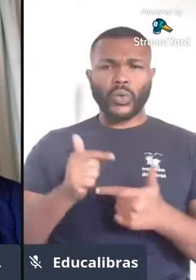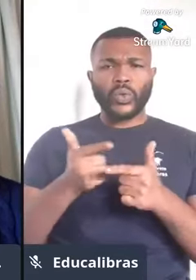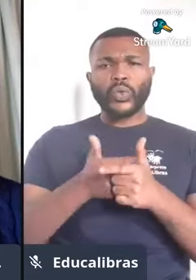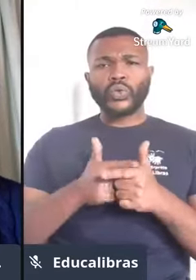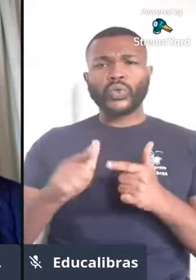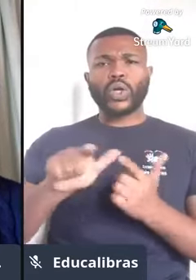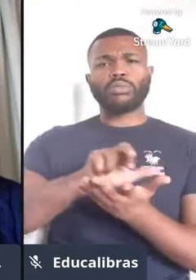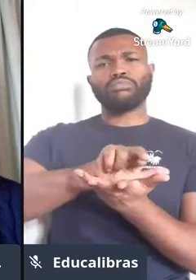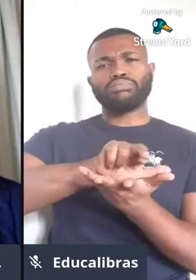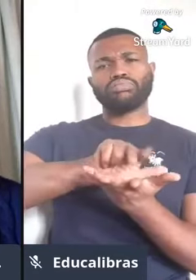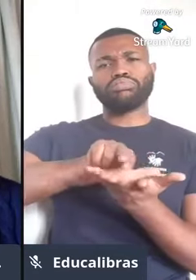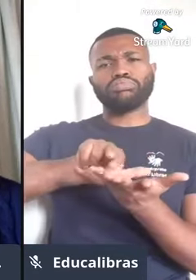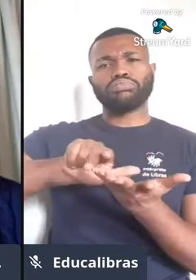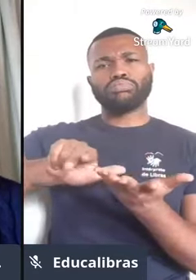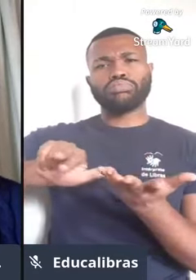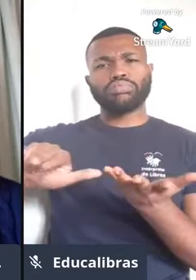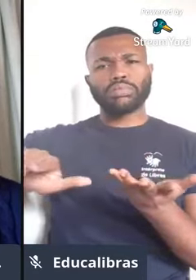diversidade.